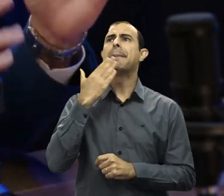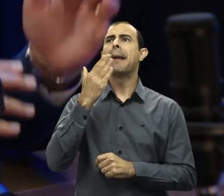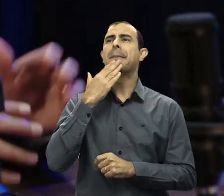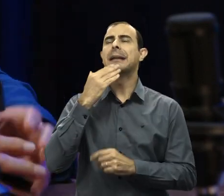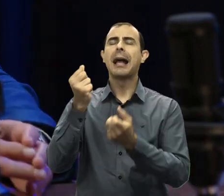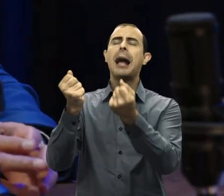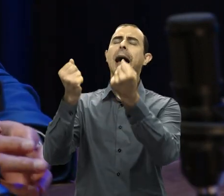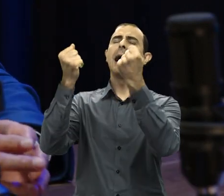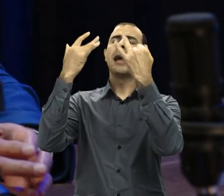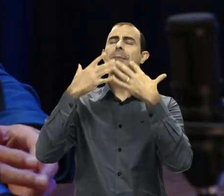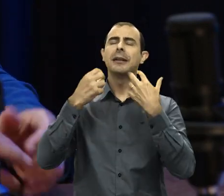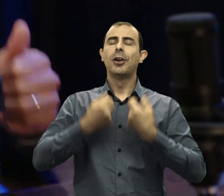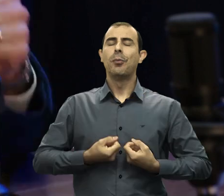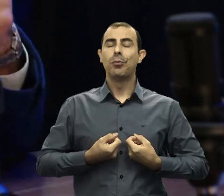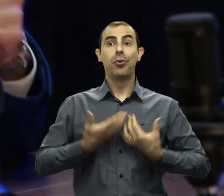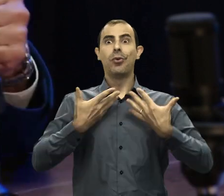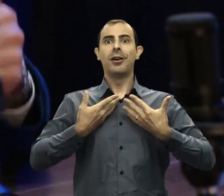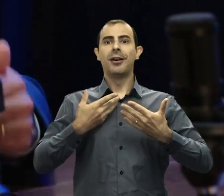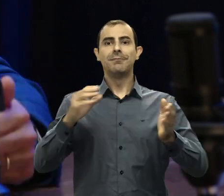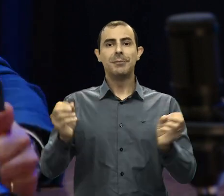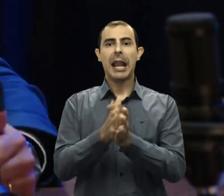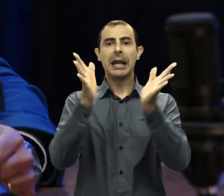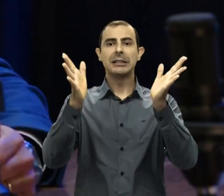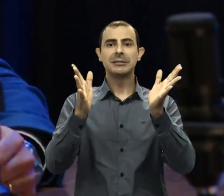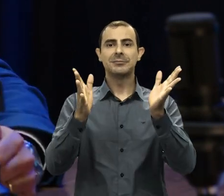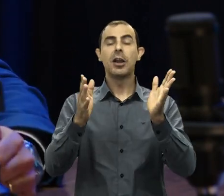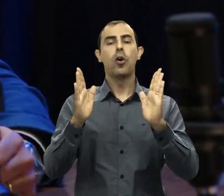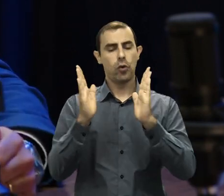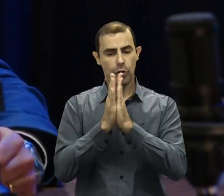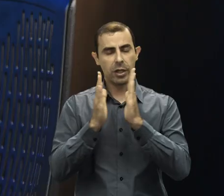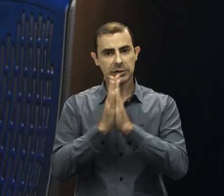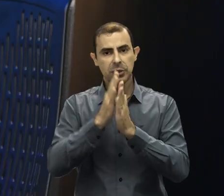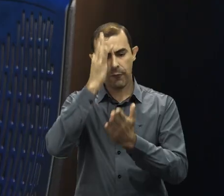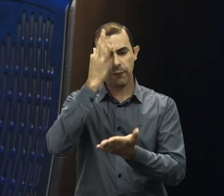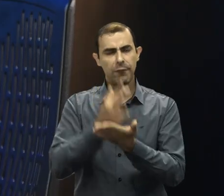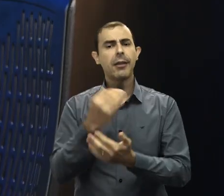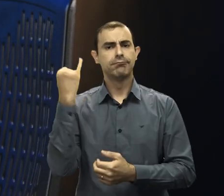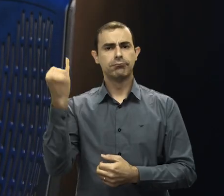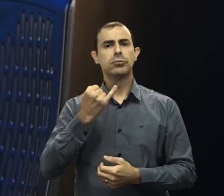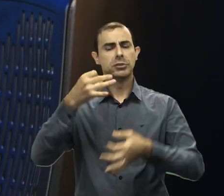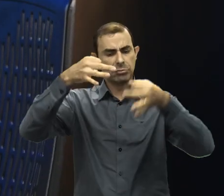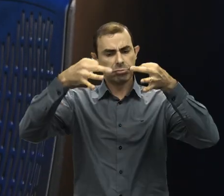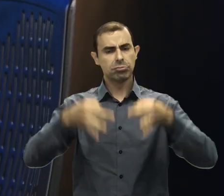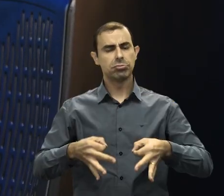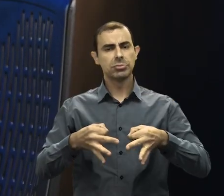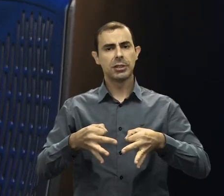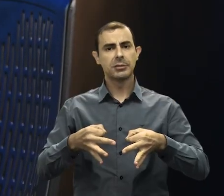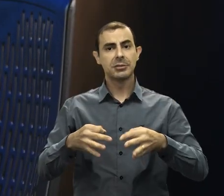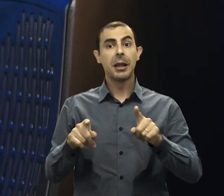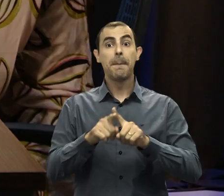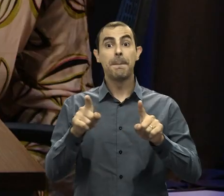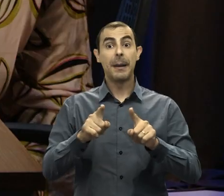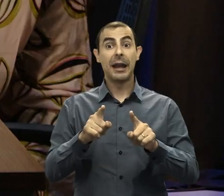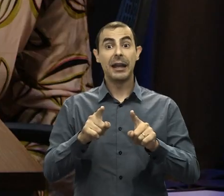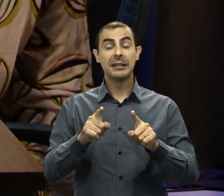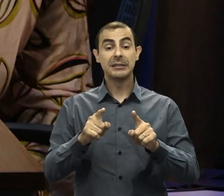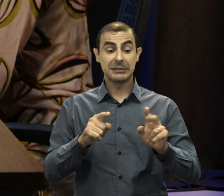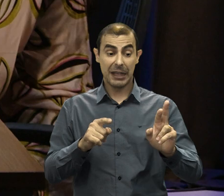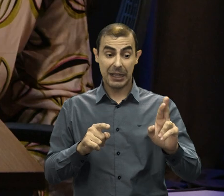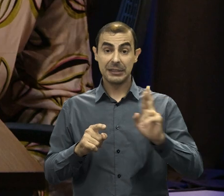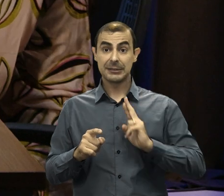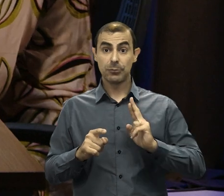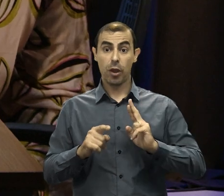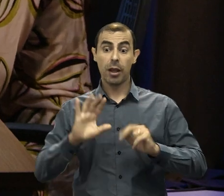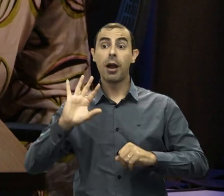pedir para Deus aqui, eu vou orar, oração legal, é importante. Importante a fé. Deus, a fé, você acreditar, né? Mas o resultado,